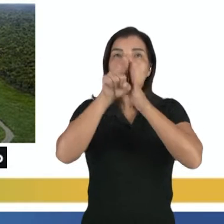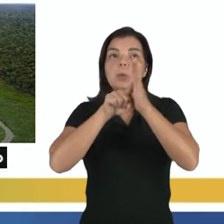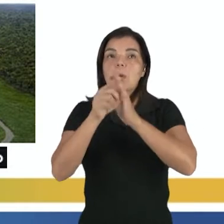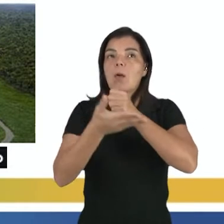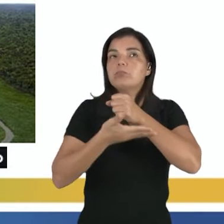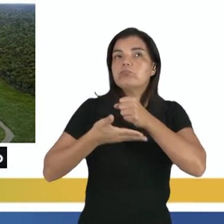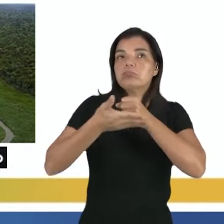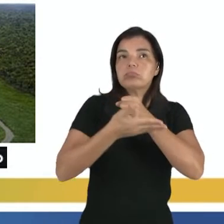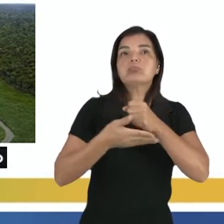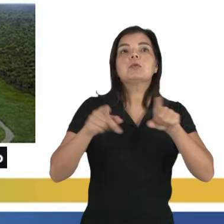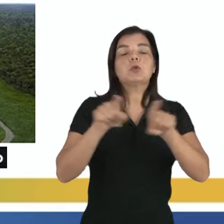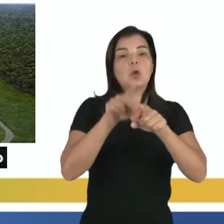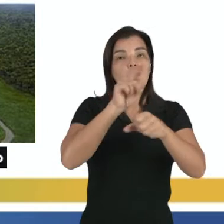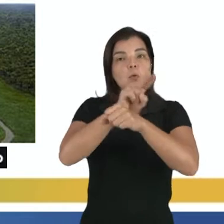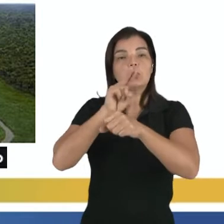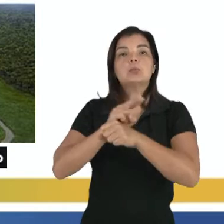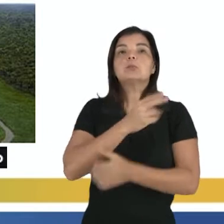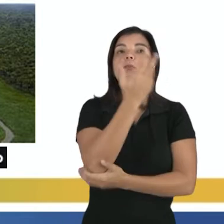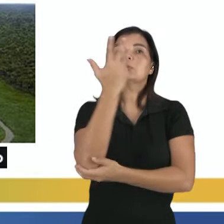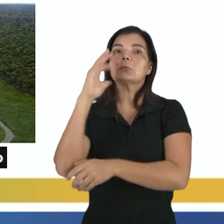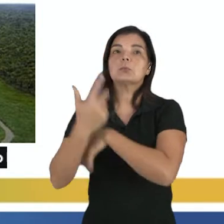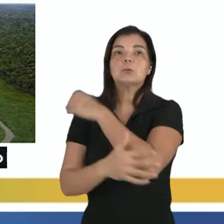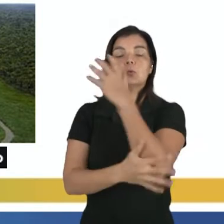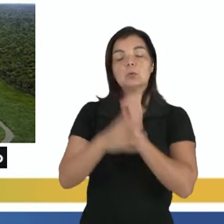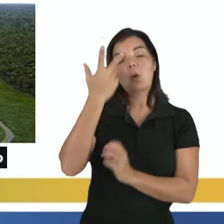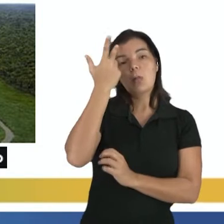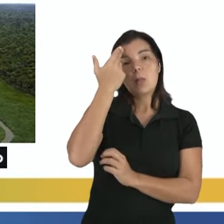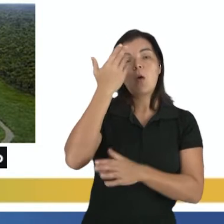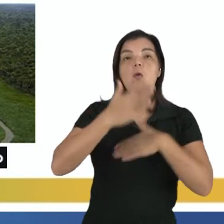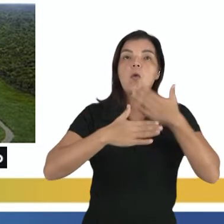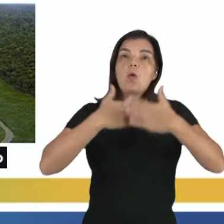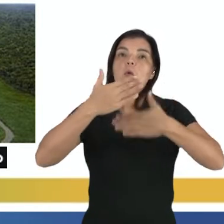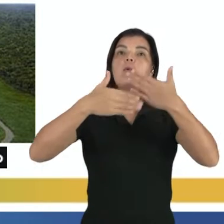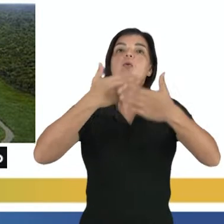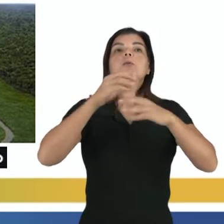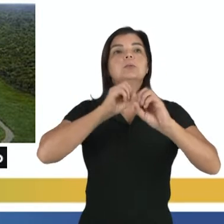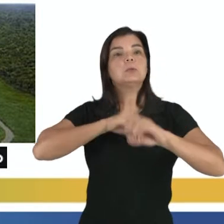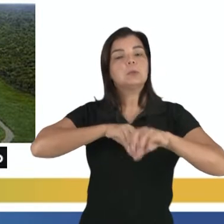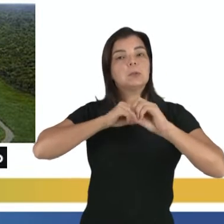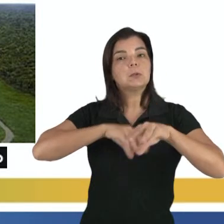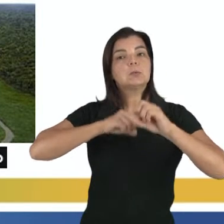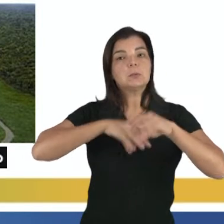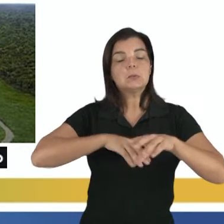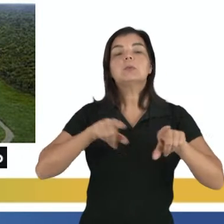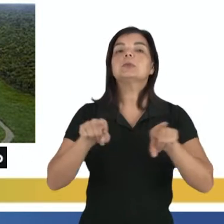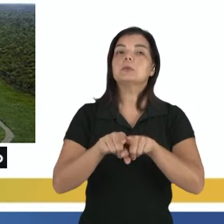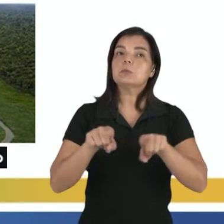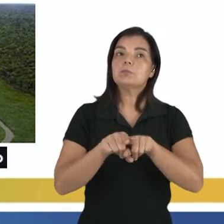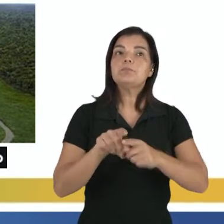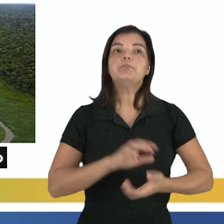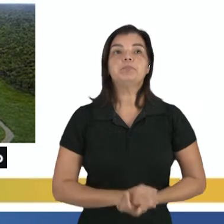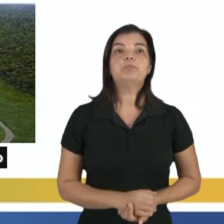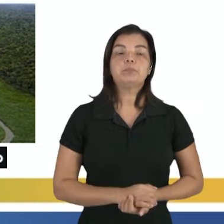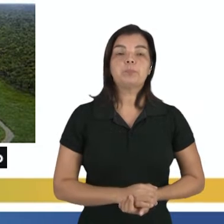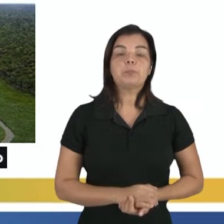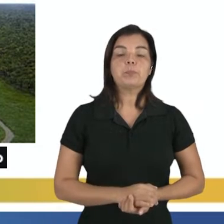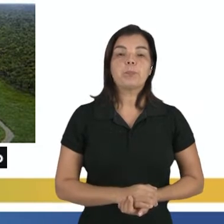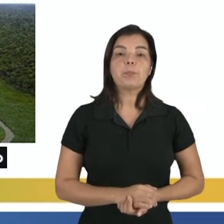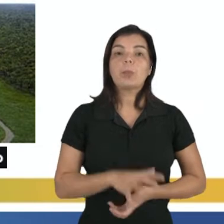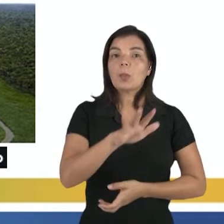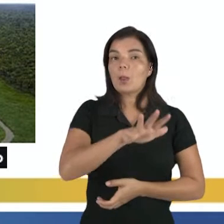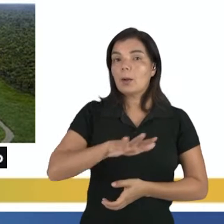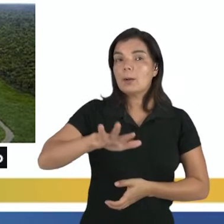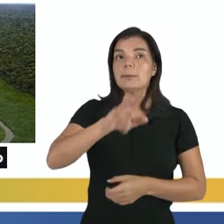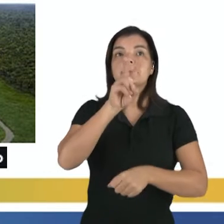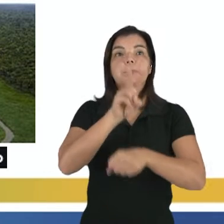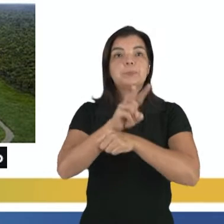pesquisas básicas e aplicadas, bem como a preservação do ambiente natural e o desenvolvimento da educação